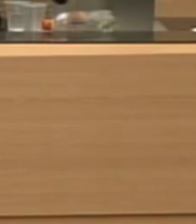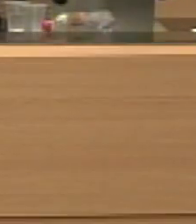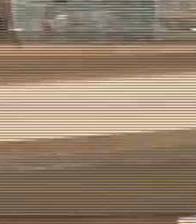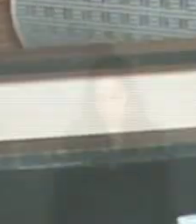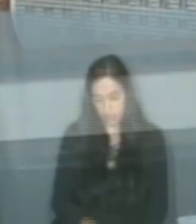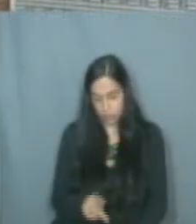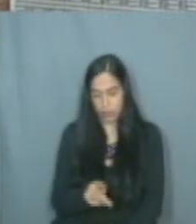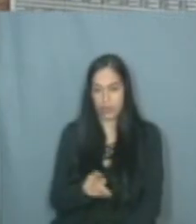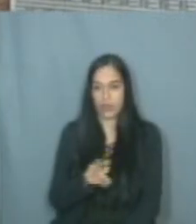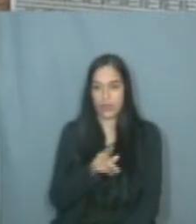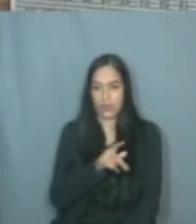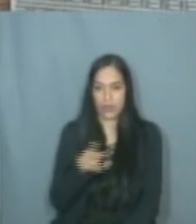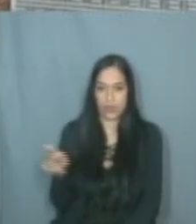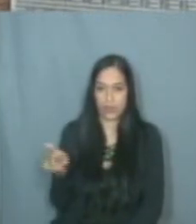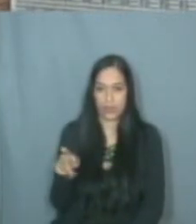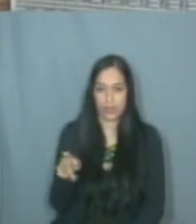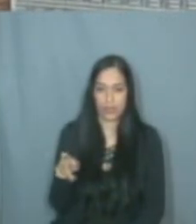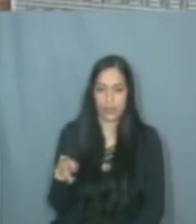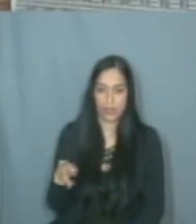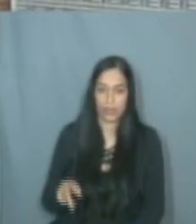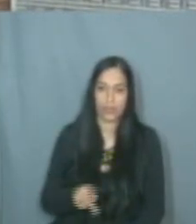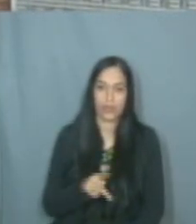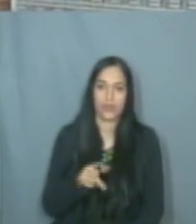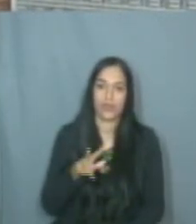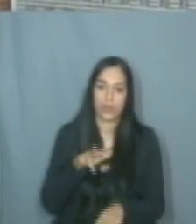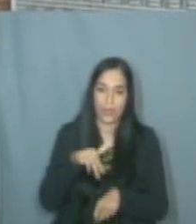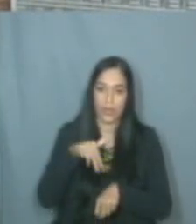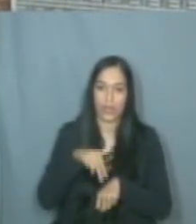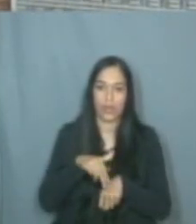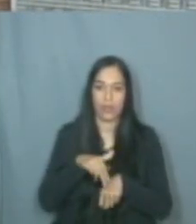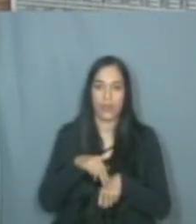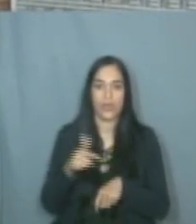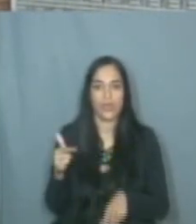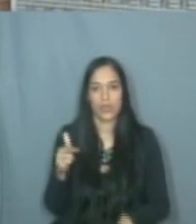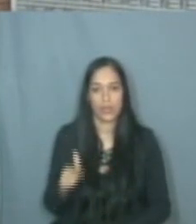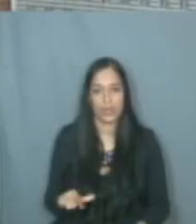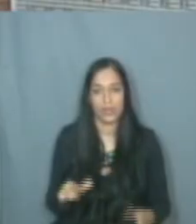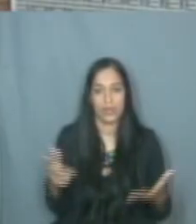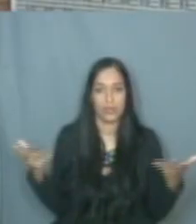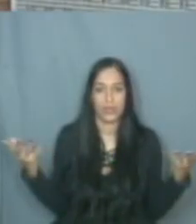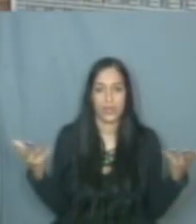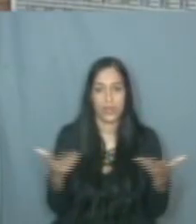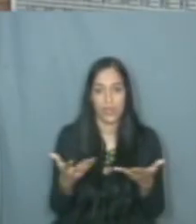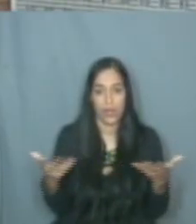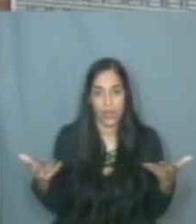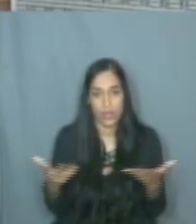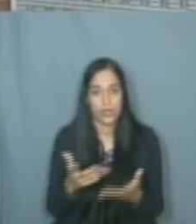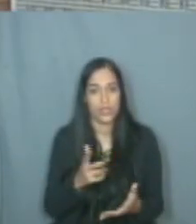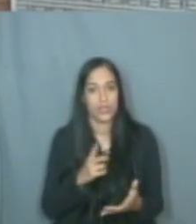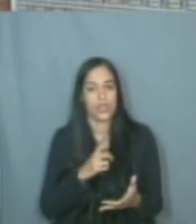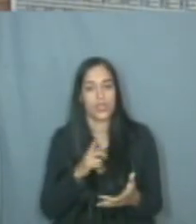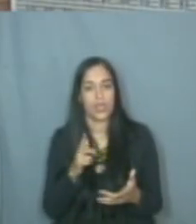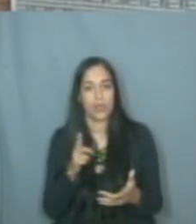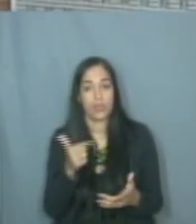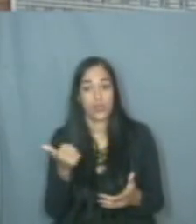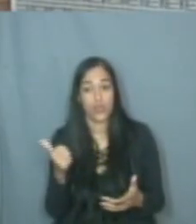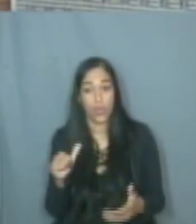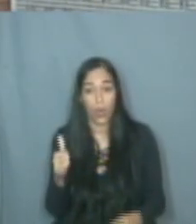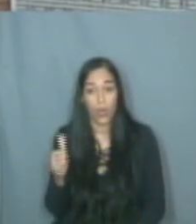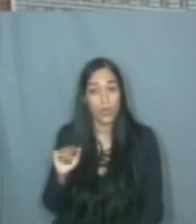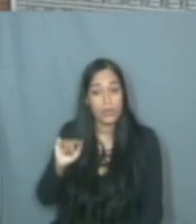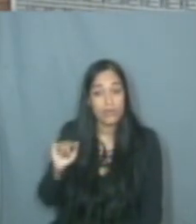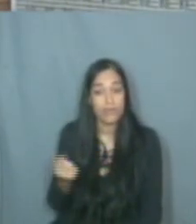Senhor presidente, eu subo novamente essa tribuna, porque hoje temos um déficit de 11 mil